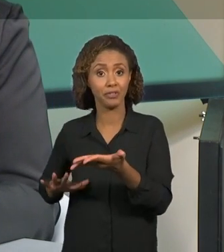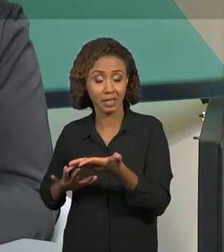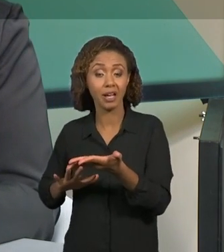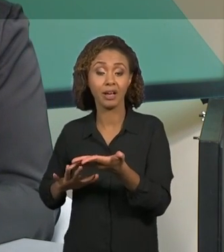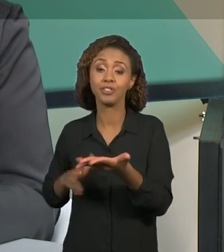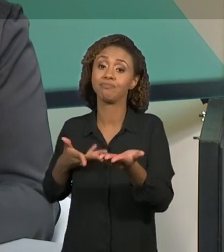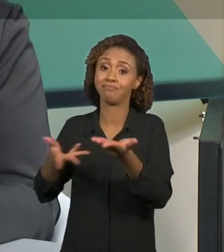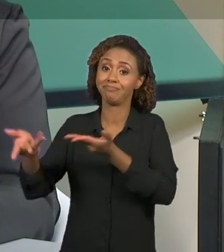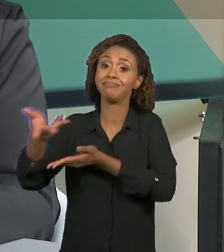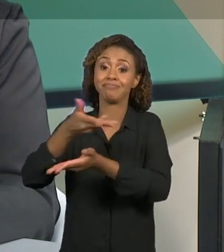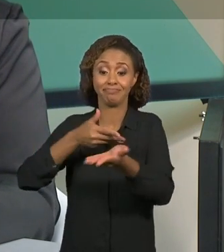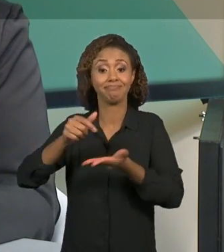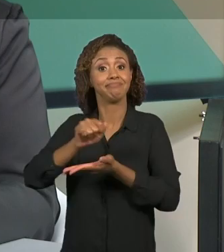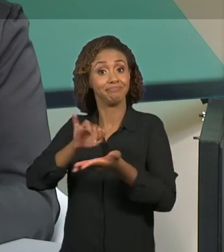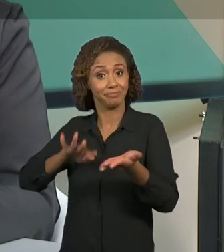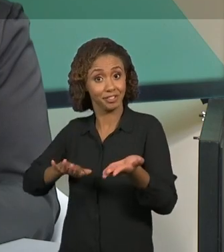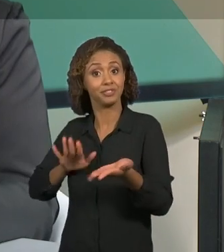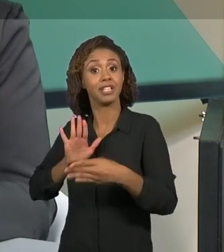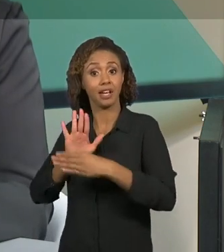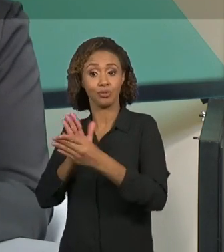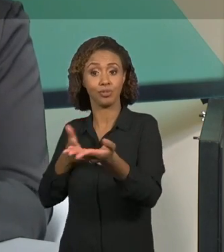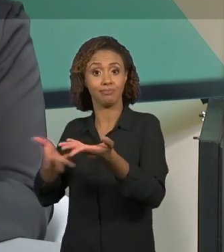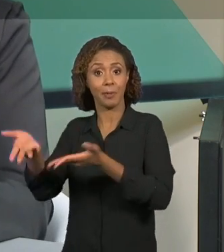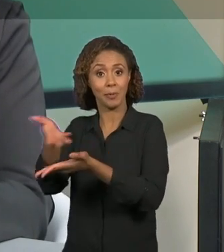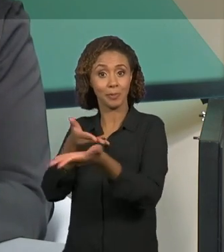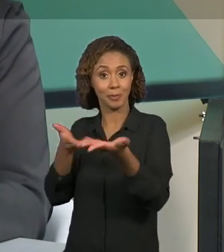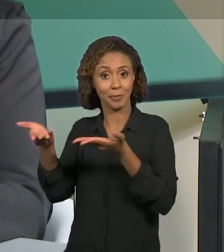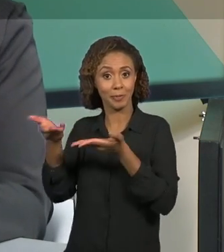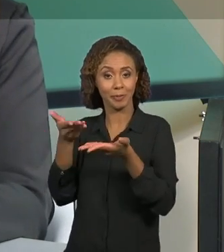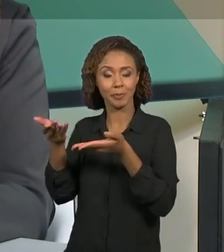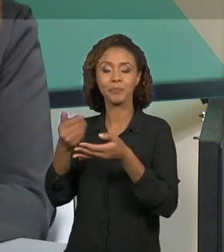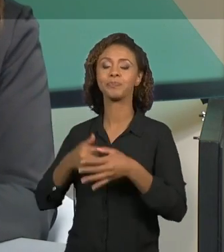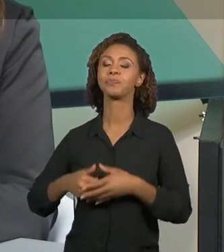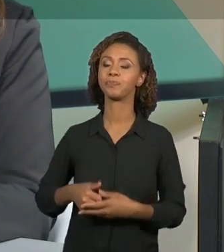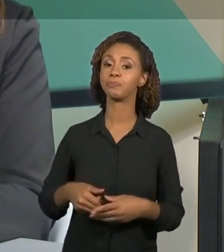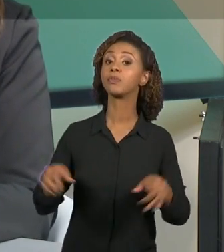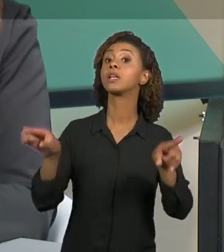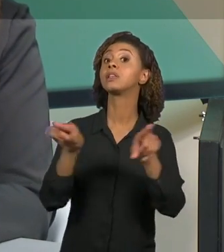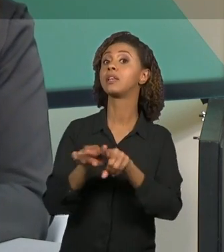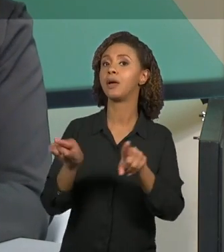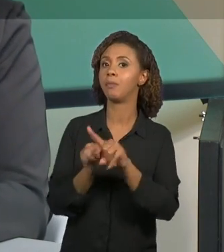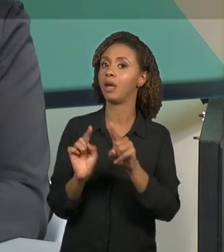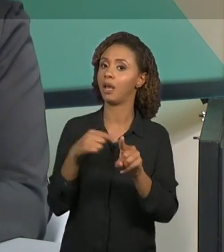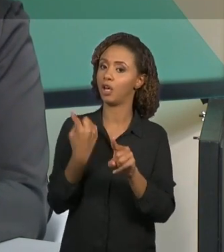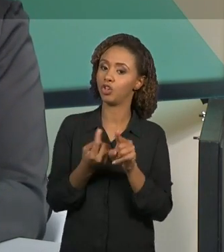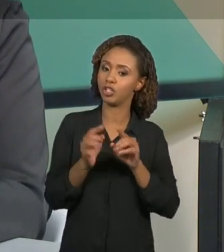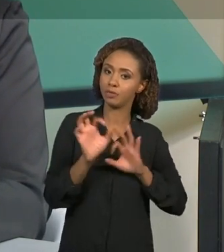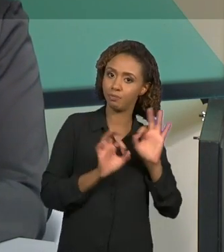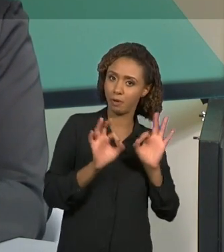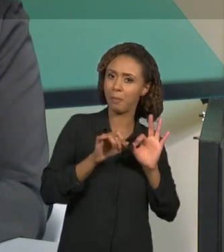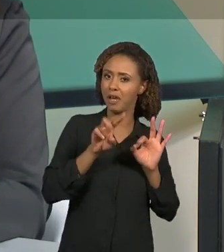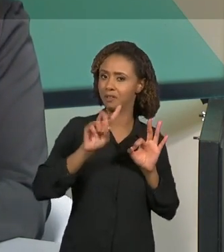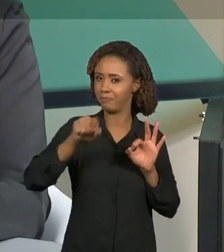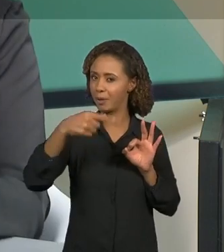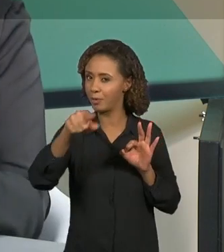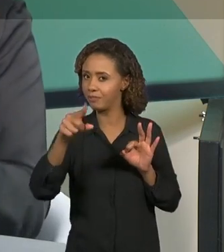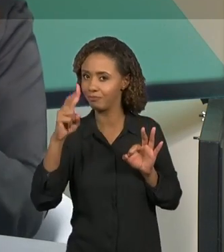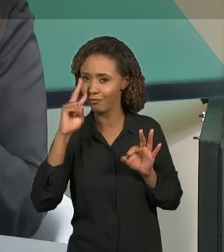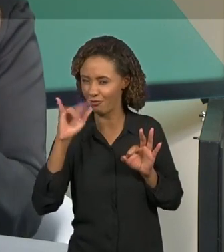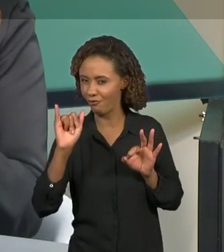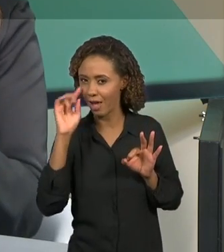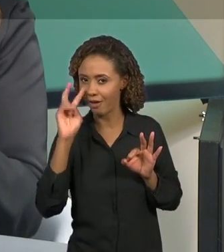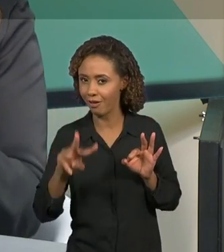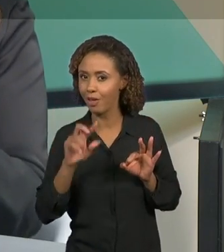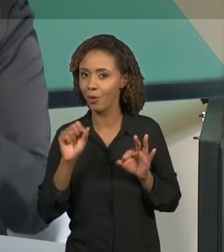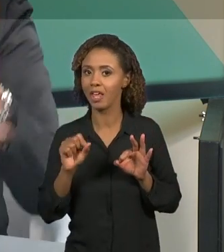é também a partir de atividades tá além disso nós estamos programando e você vai ter acesso a isso logo que